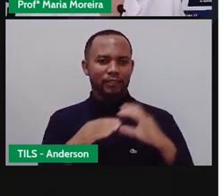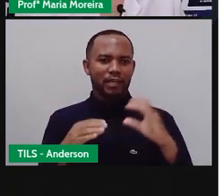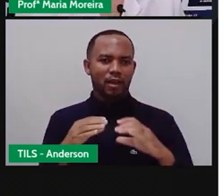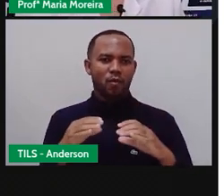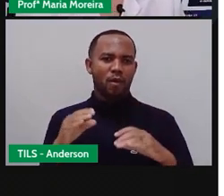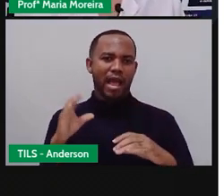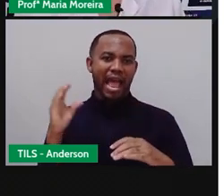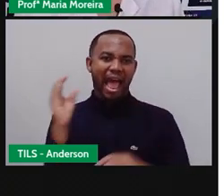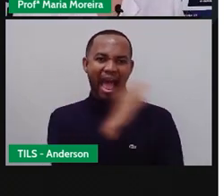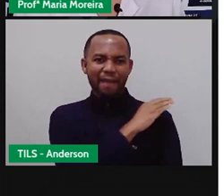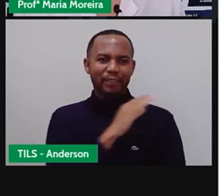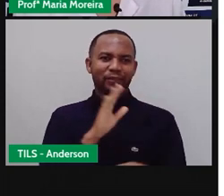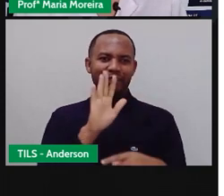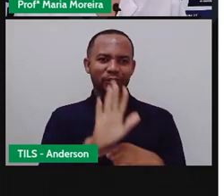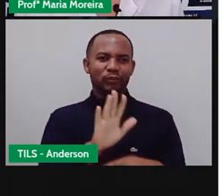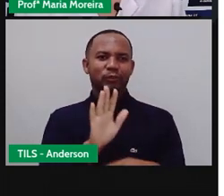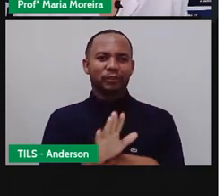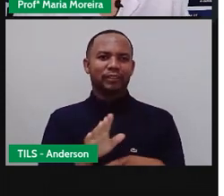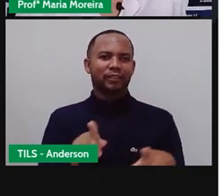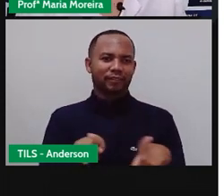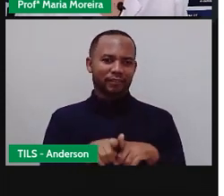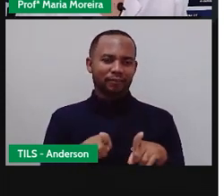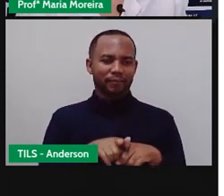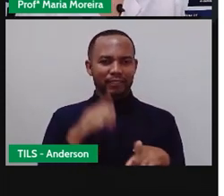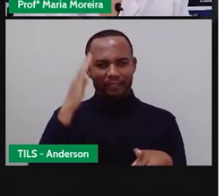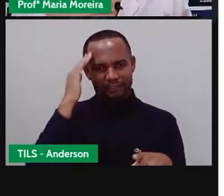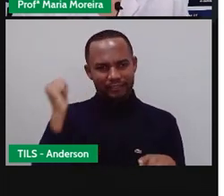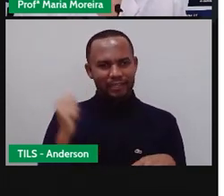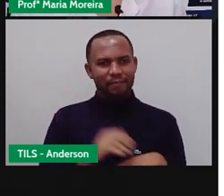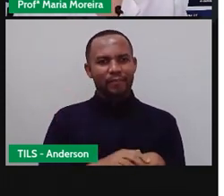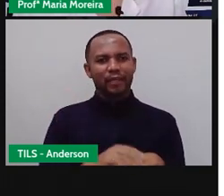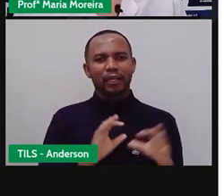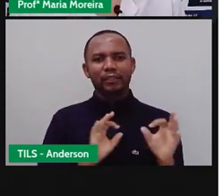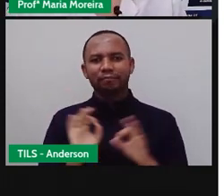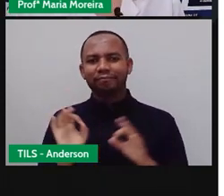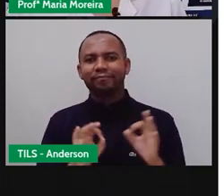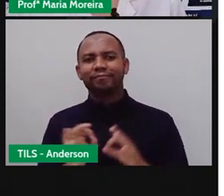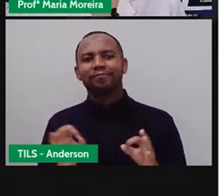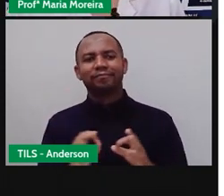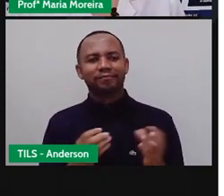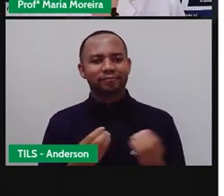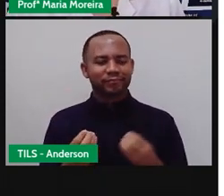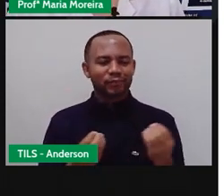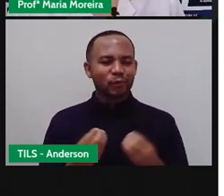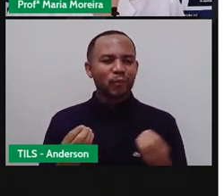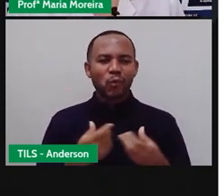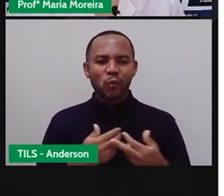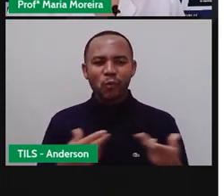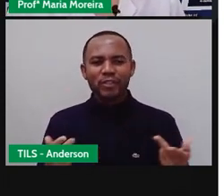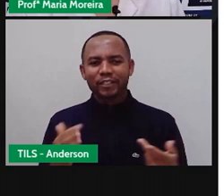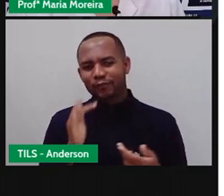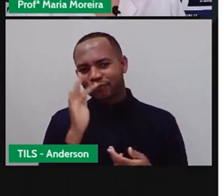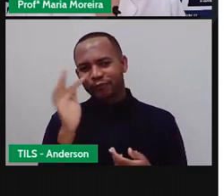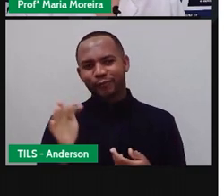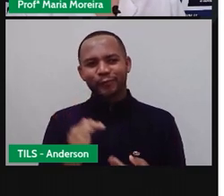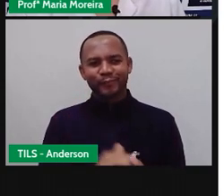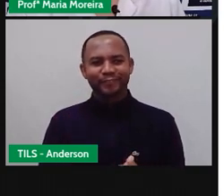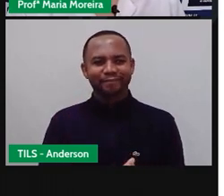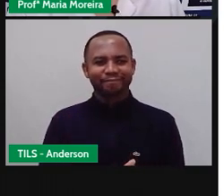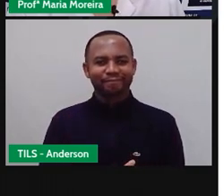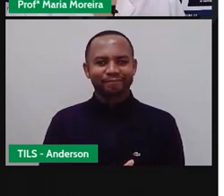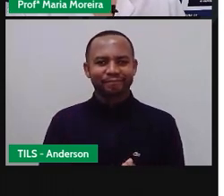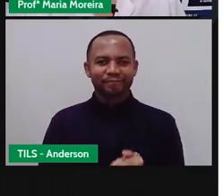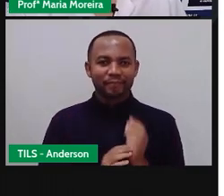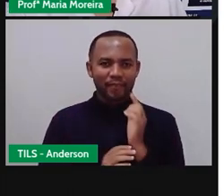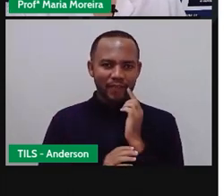a proteção da natureza baixa o homem saber administrar e dosar com essas coisas serão Tá